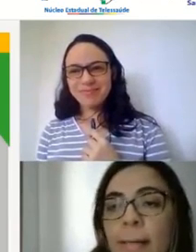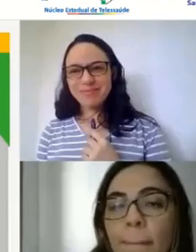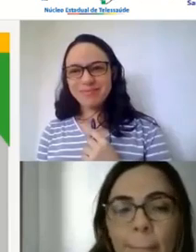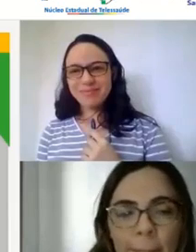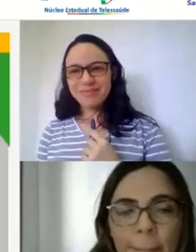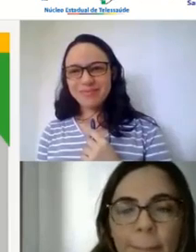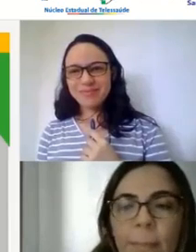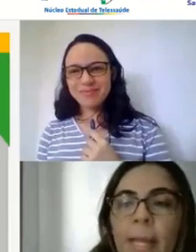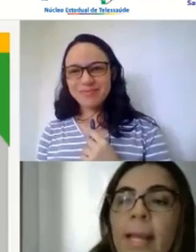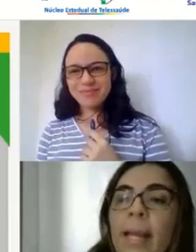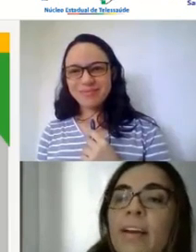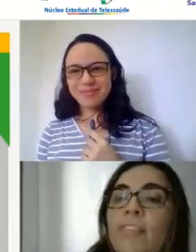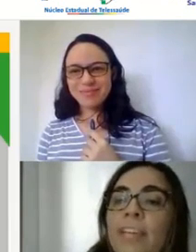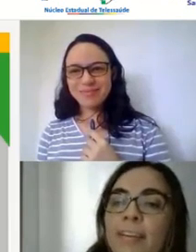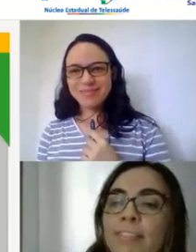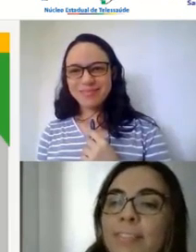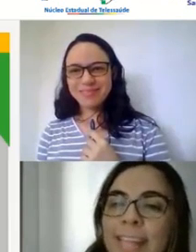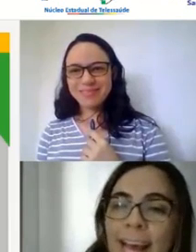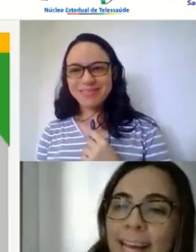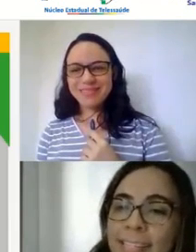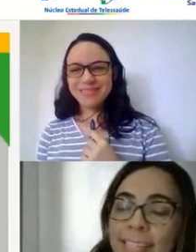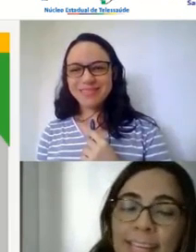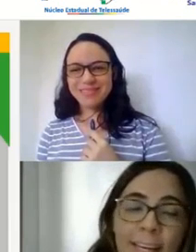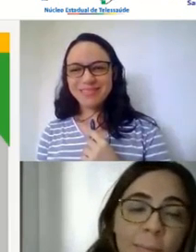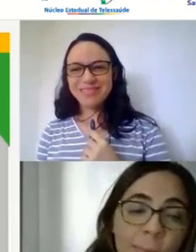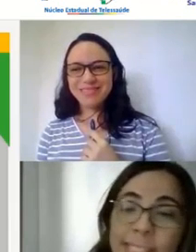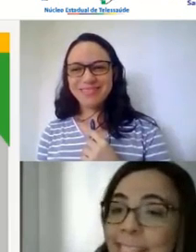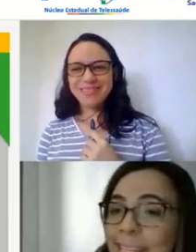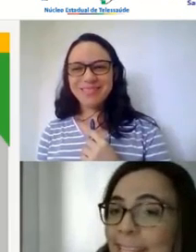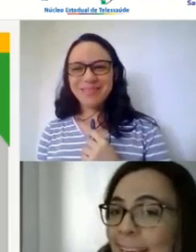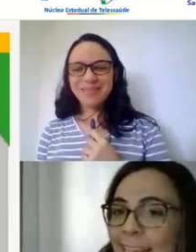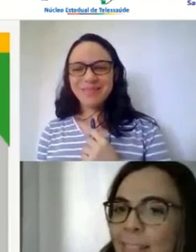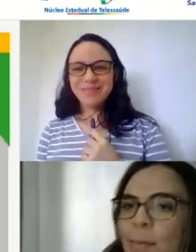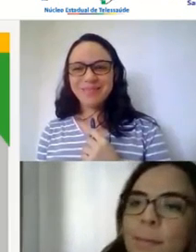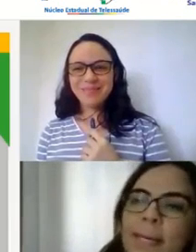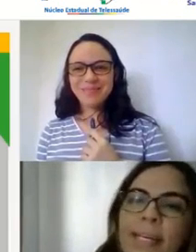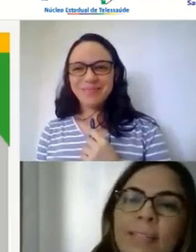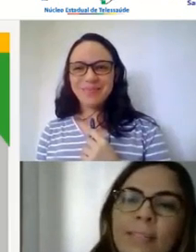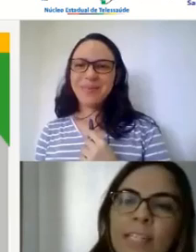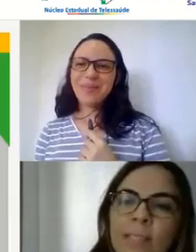fique à vontade que temos mais excelente realmente